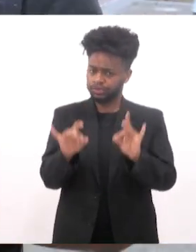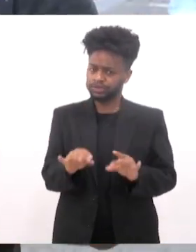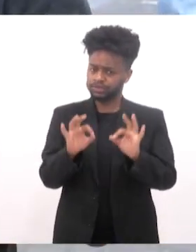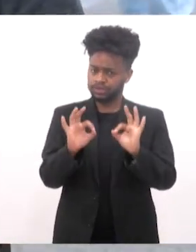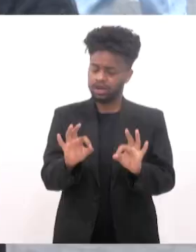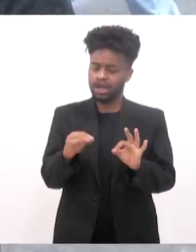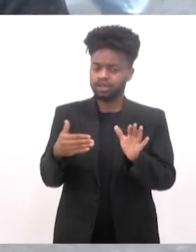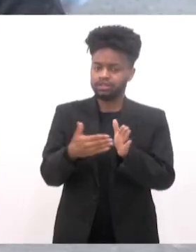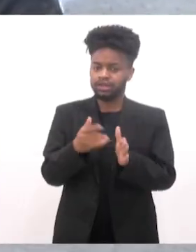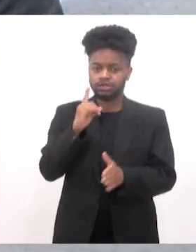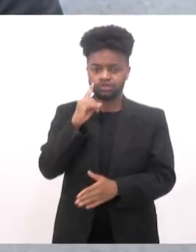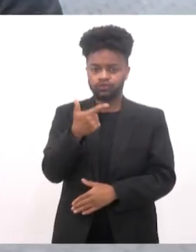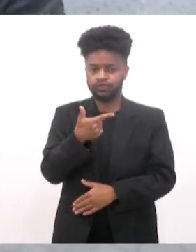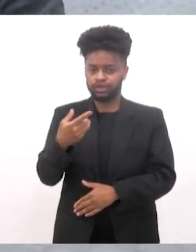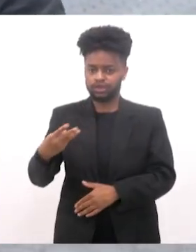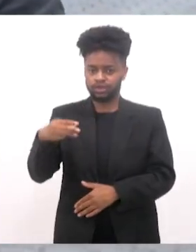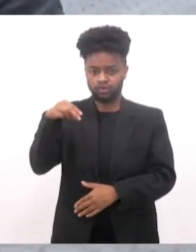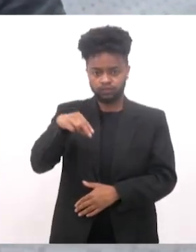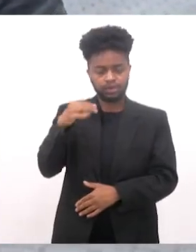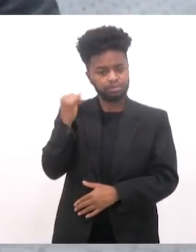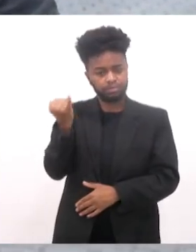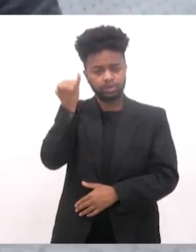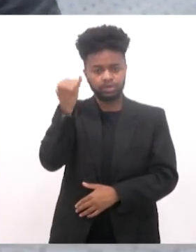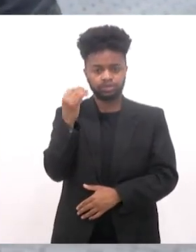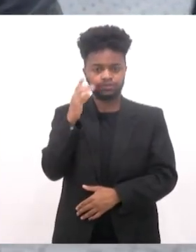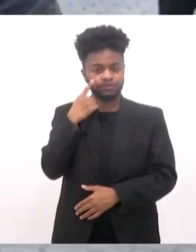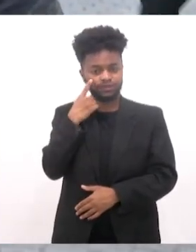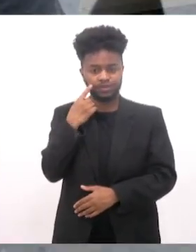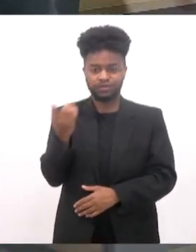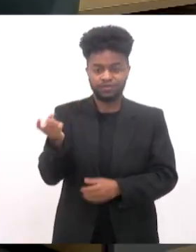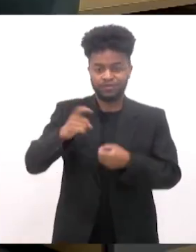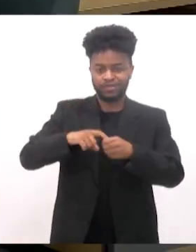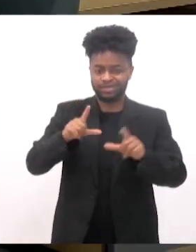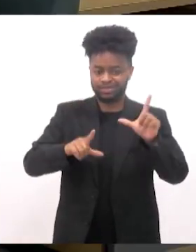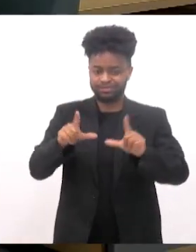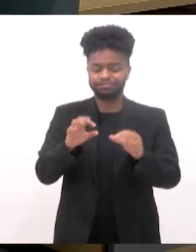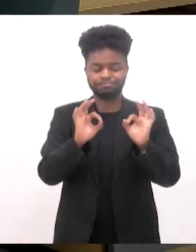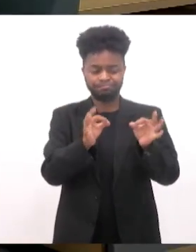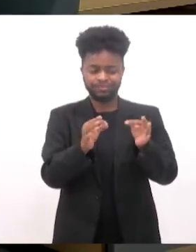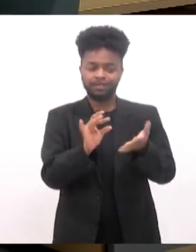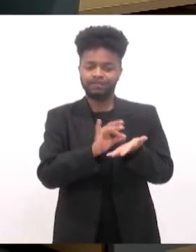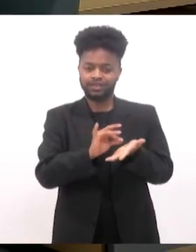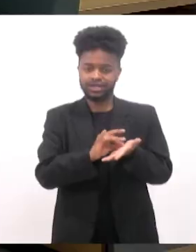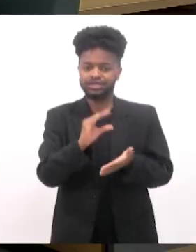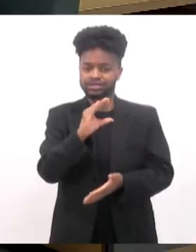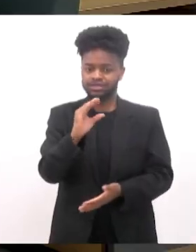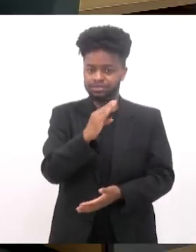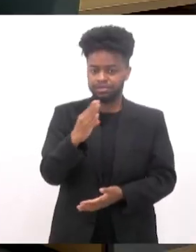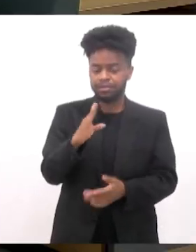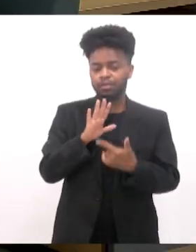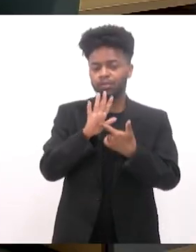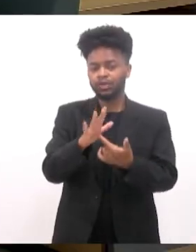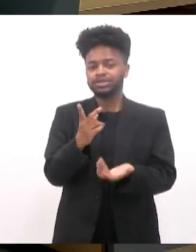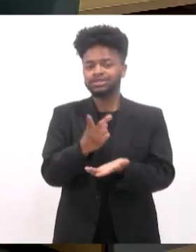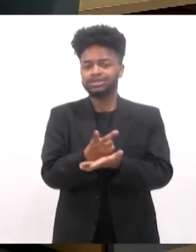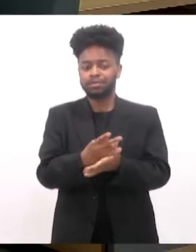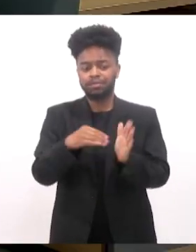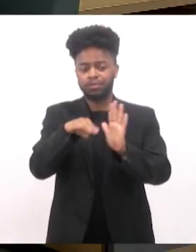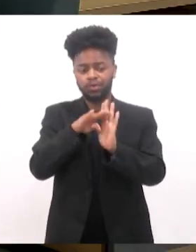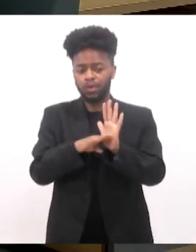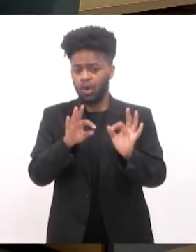até o dia 23 de novembro, então vale muito a pena conferir. Volto com você no estúdio. Verdade, CCBB sempre trazendo aí uma excelente